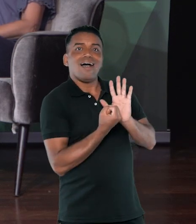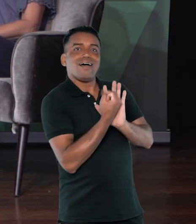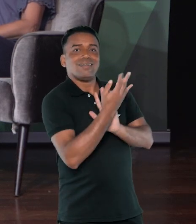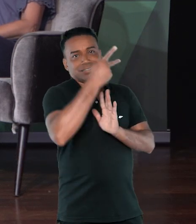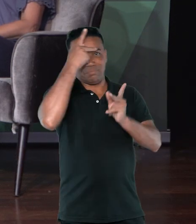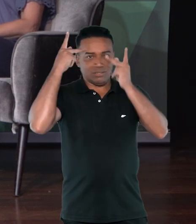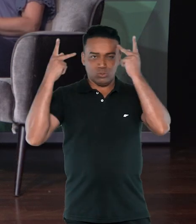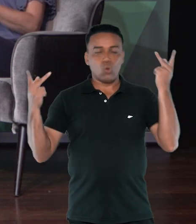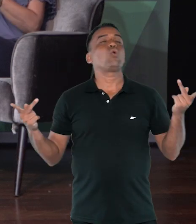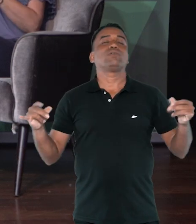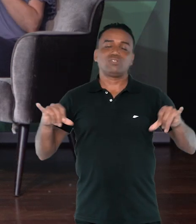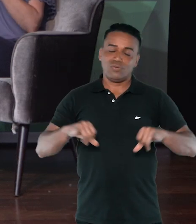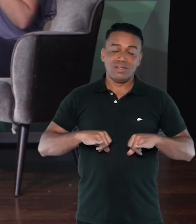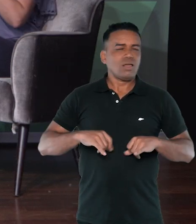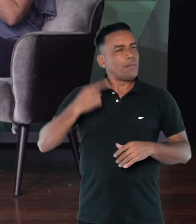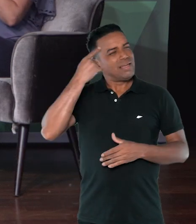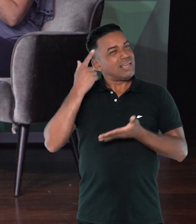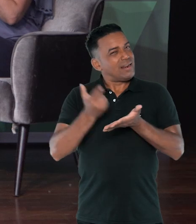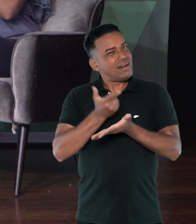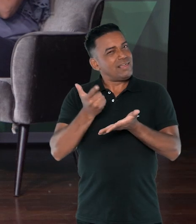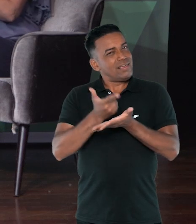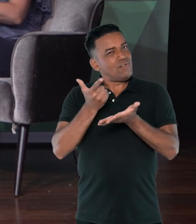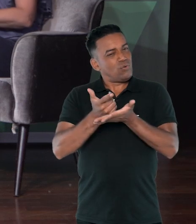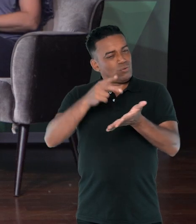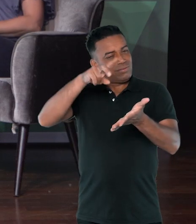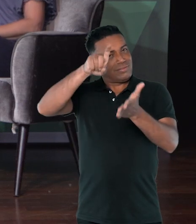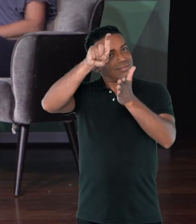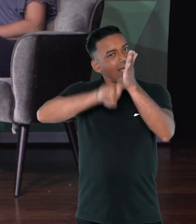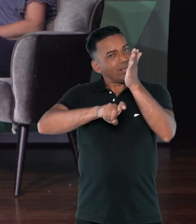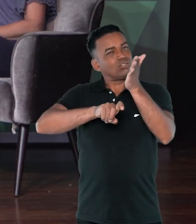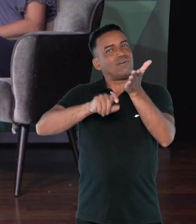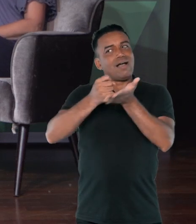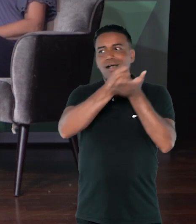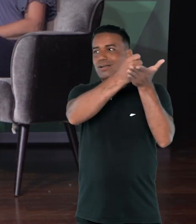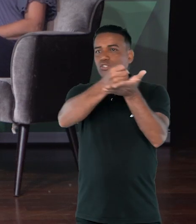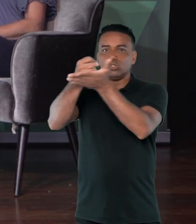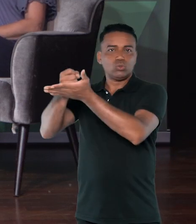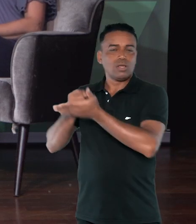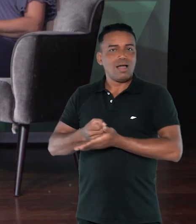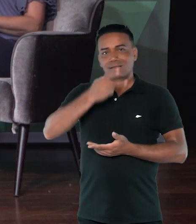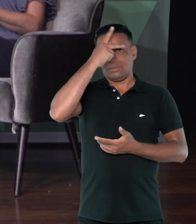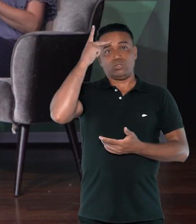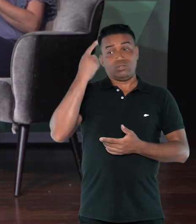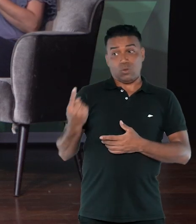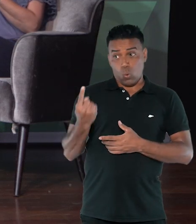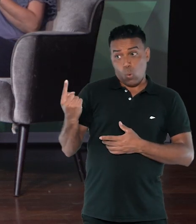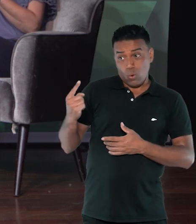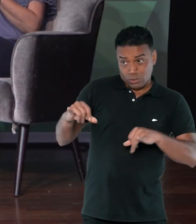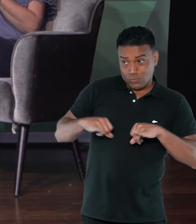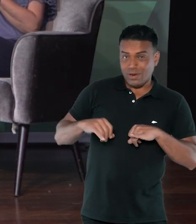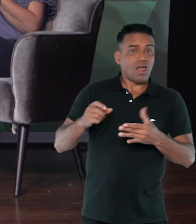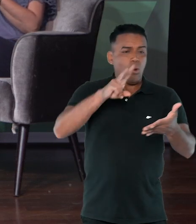muitas pessoas a ver que, assim, elas não são as únicas a sofrer, né? E assim,